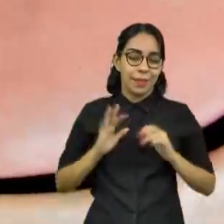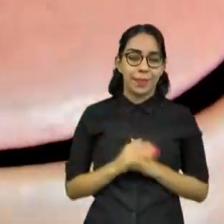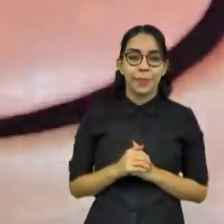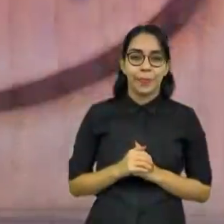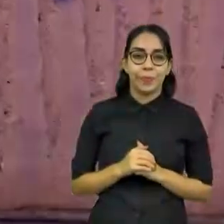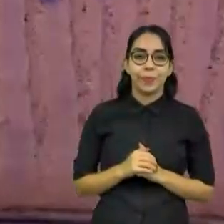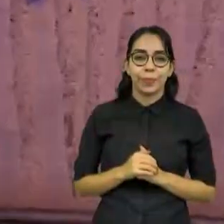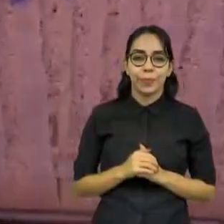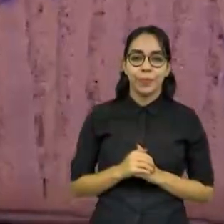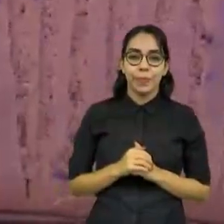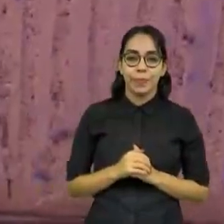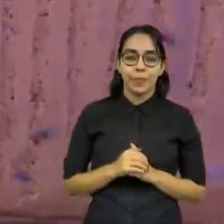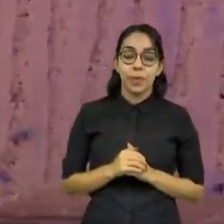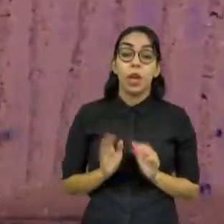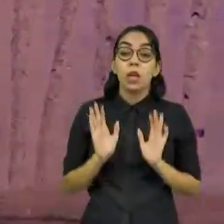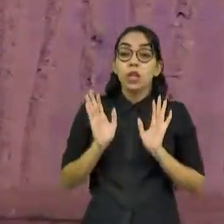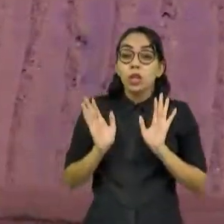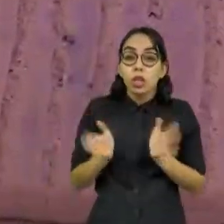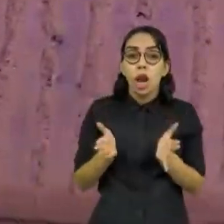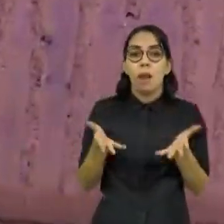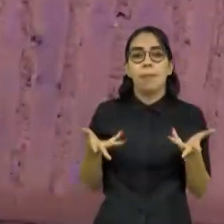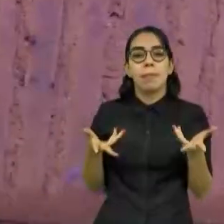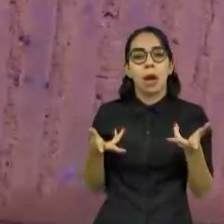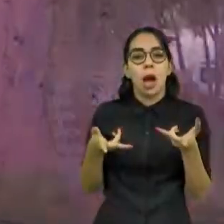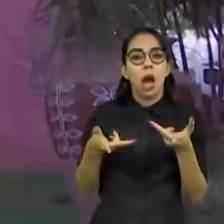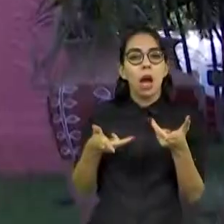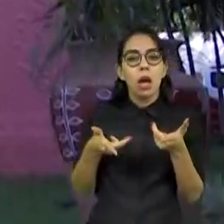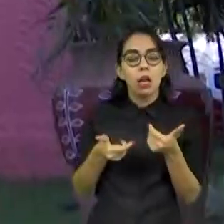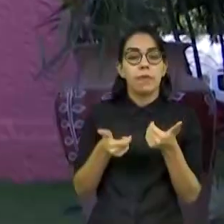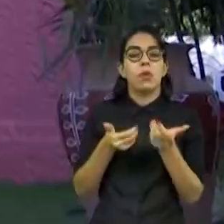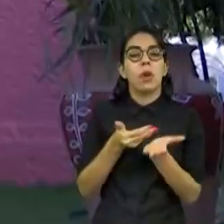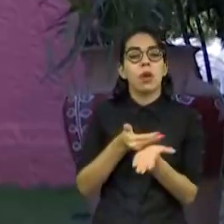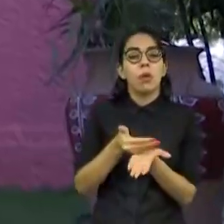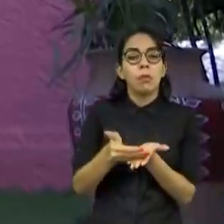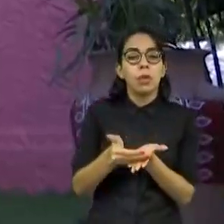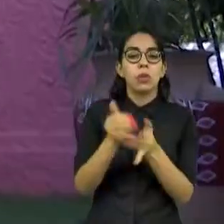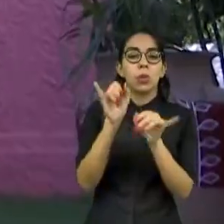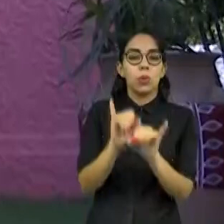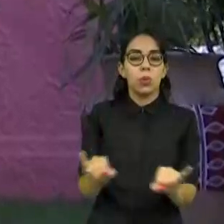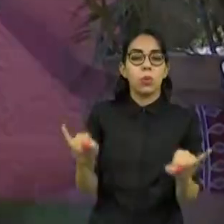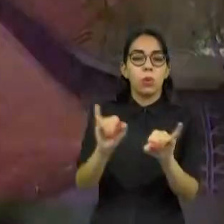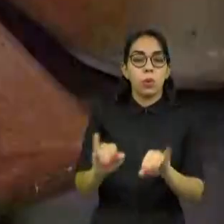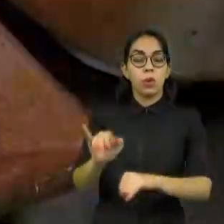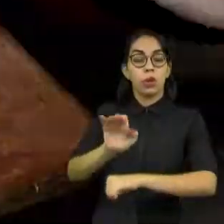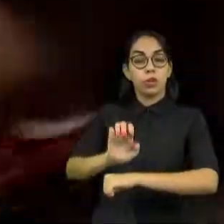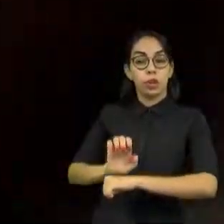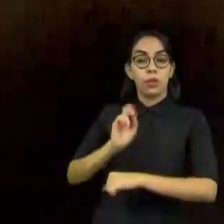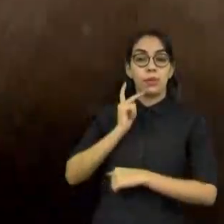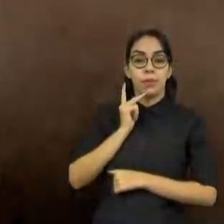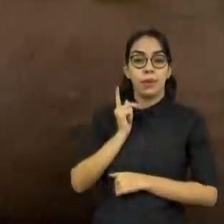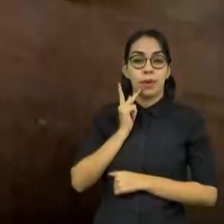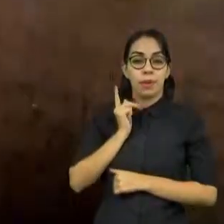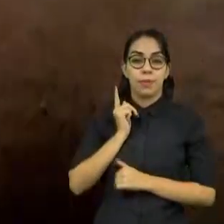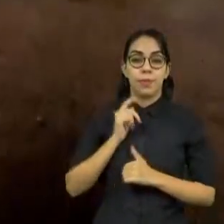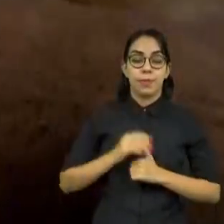As peças ganharam qualidade e começaram a percorrer todo o Ceará ao longo dos anos.